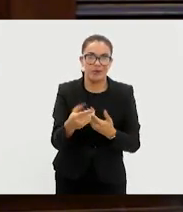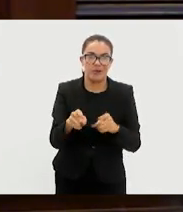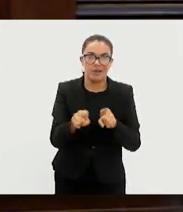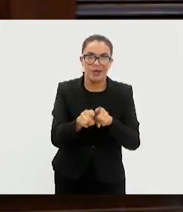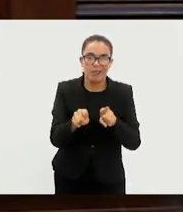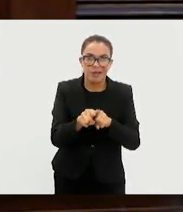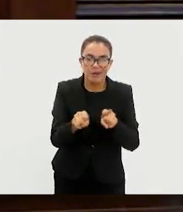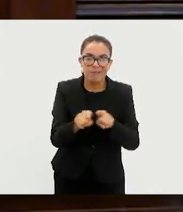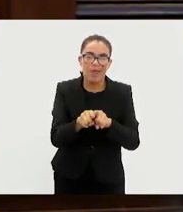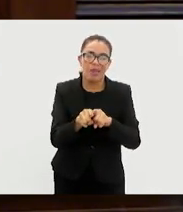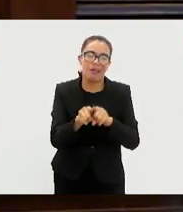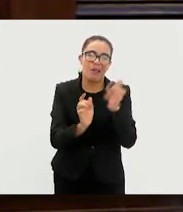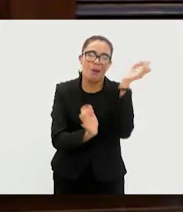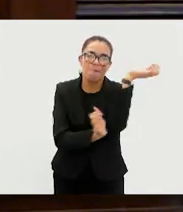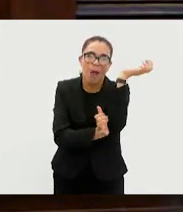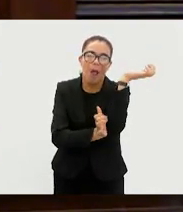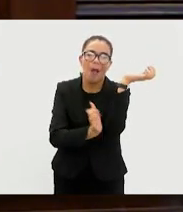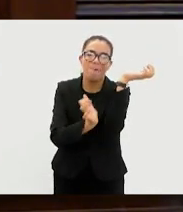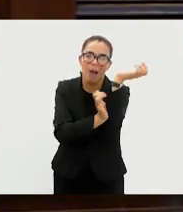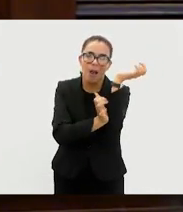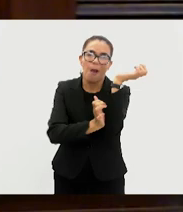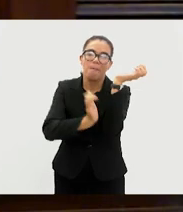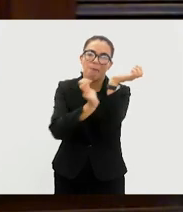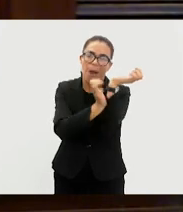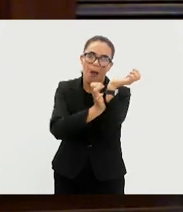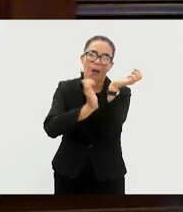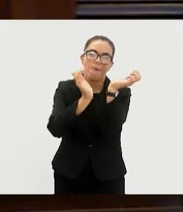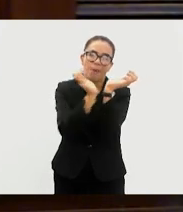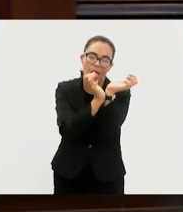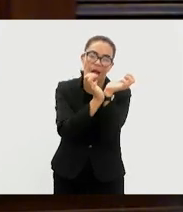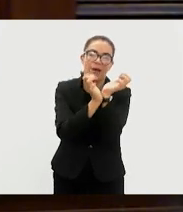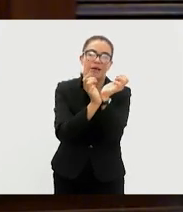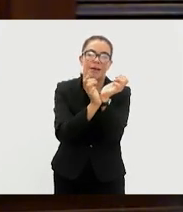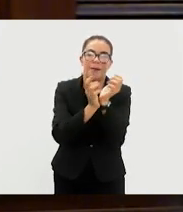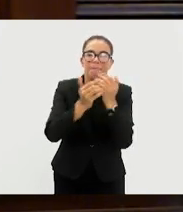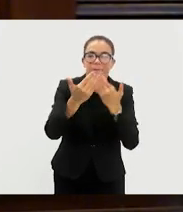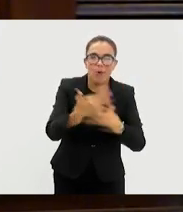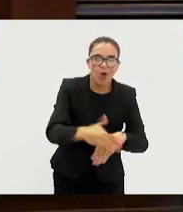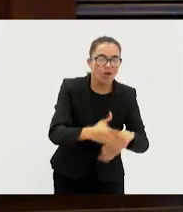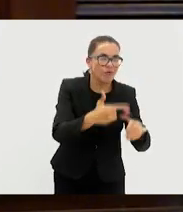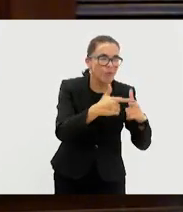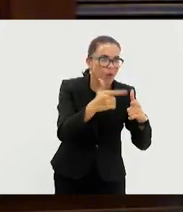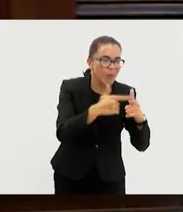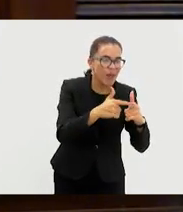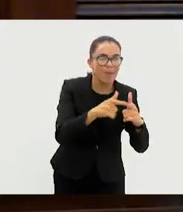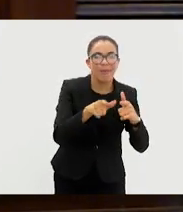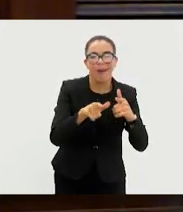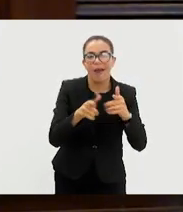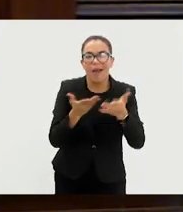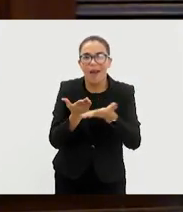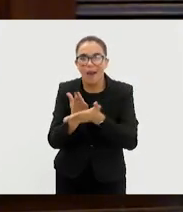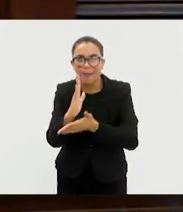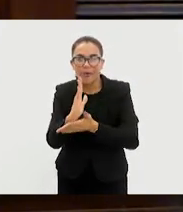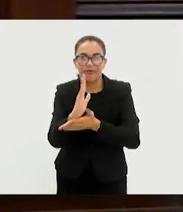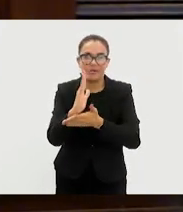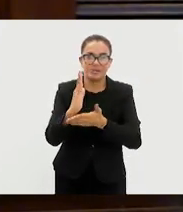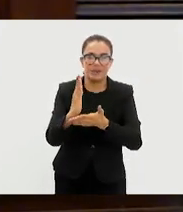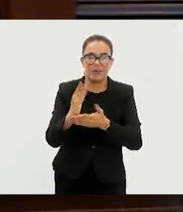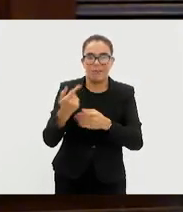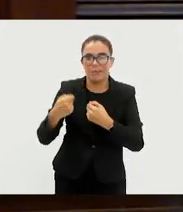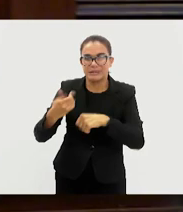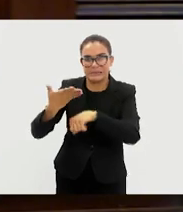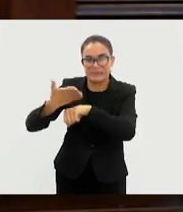recorre, a prova deu problemas, depois que eles são aprovados, tem que